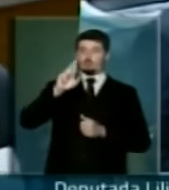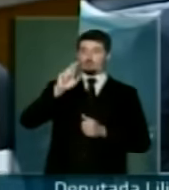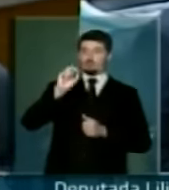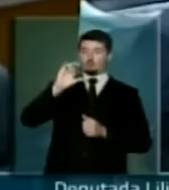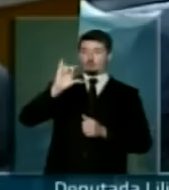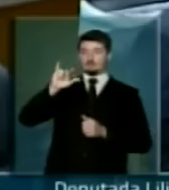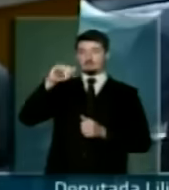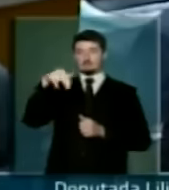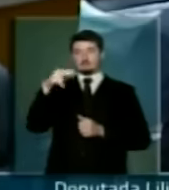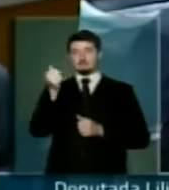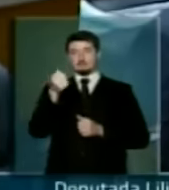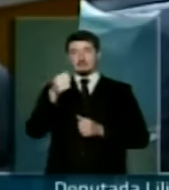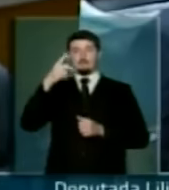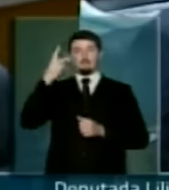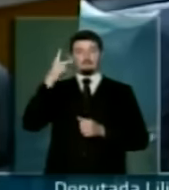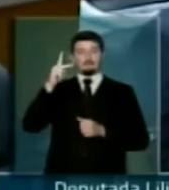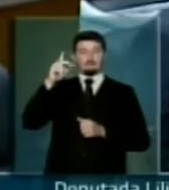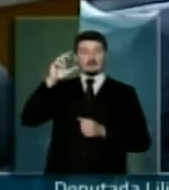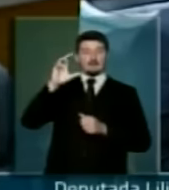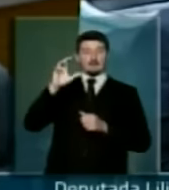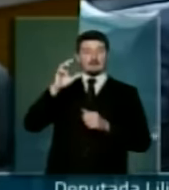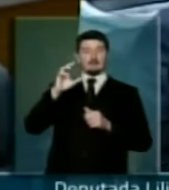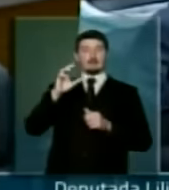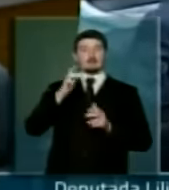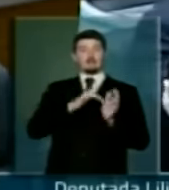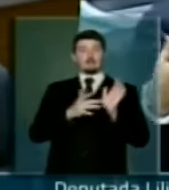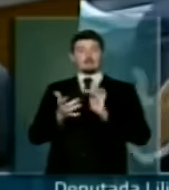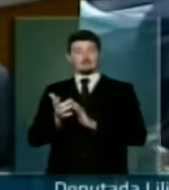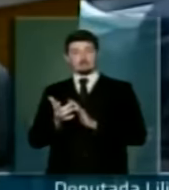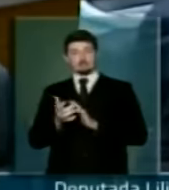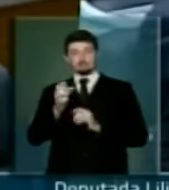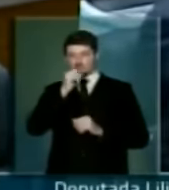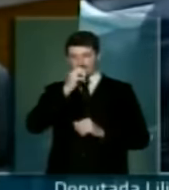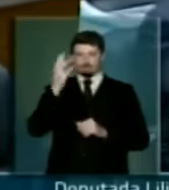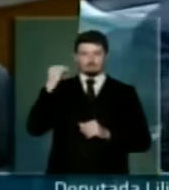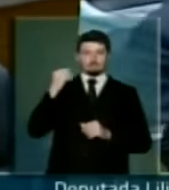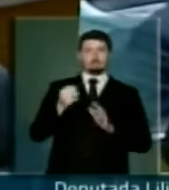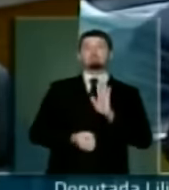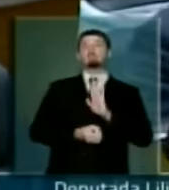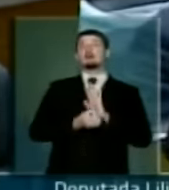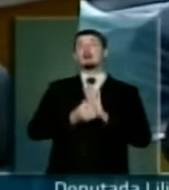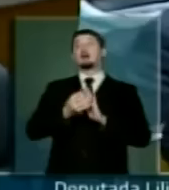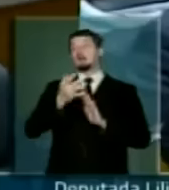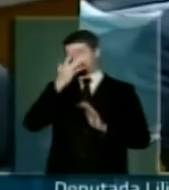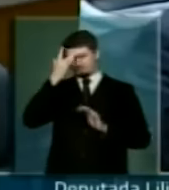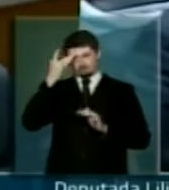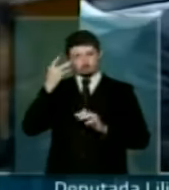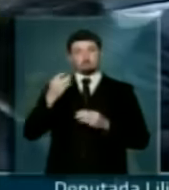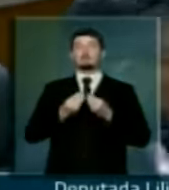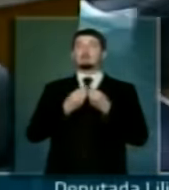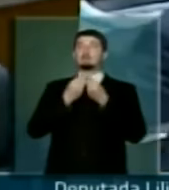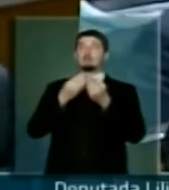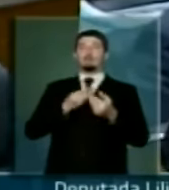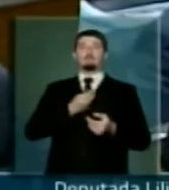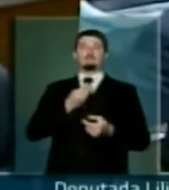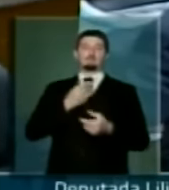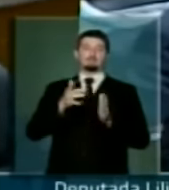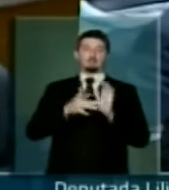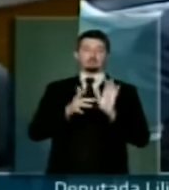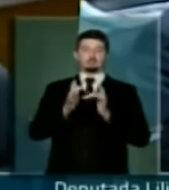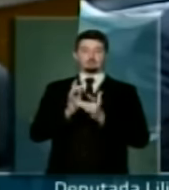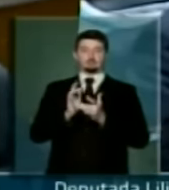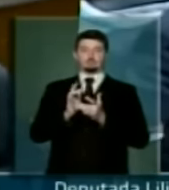Cristo nesse sábado. Foi uma bênção. Milhares de pessoas entregaram a vida para Jesus na sua